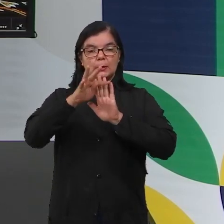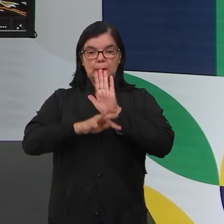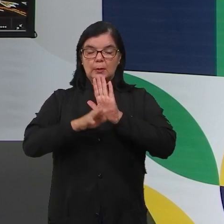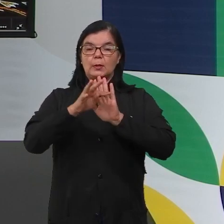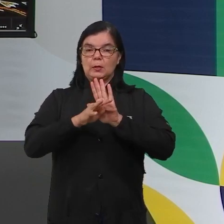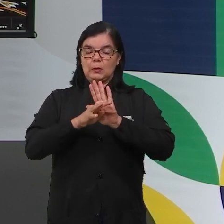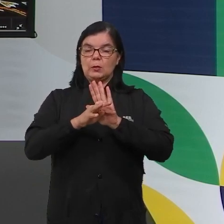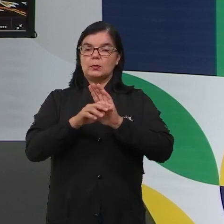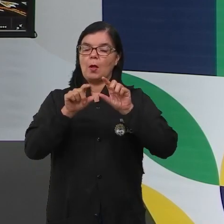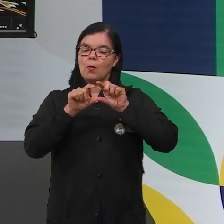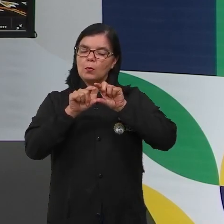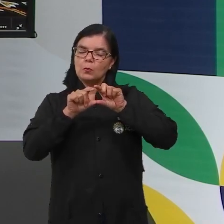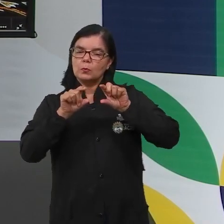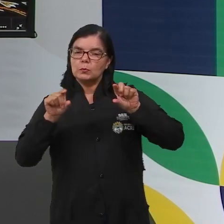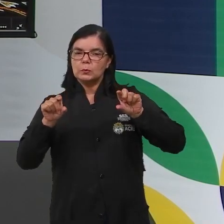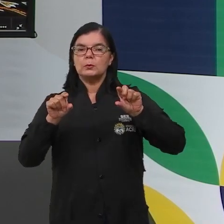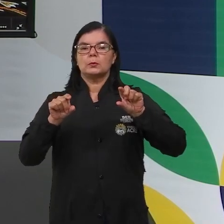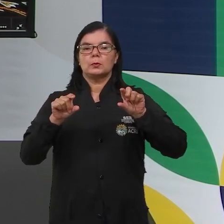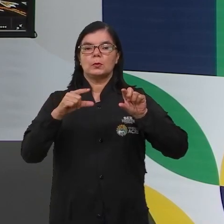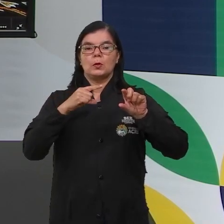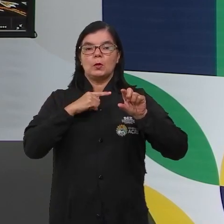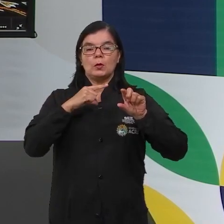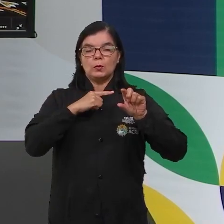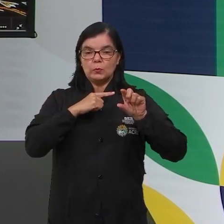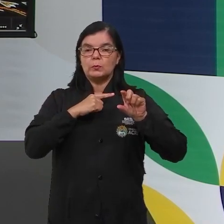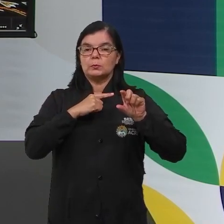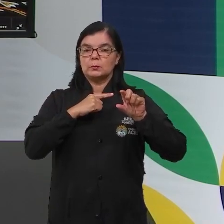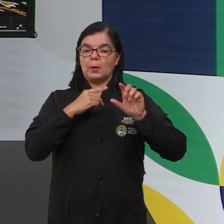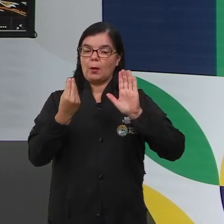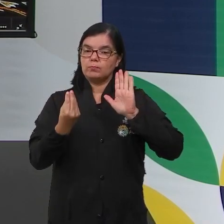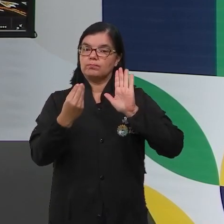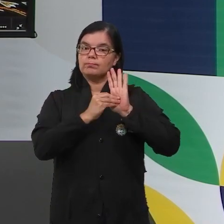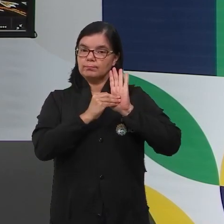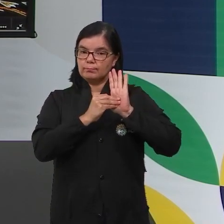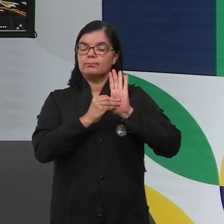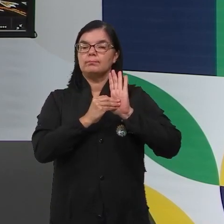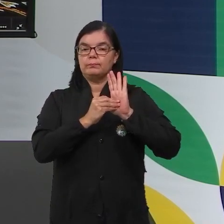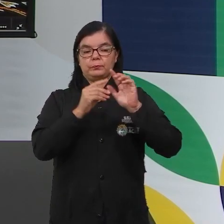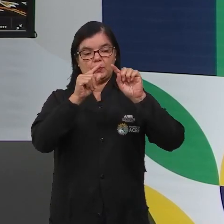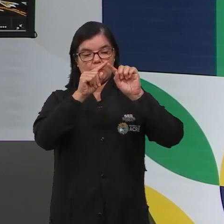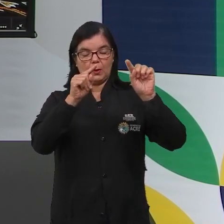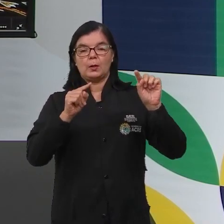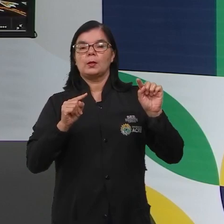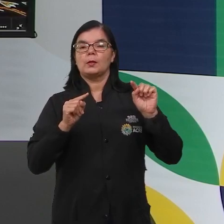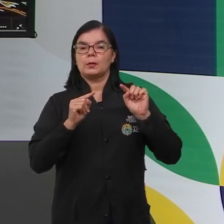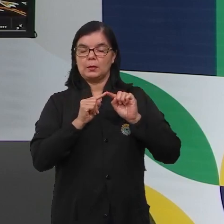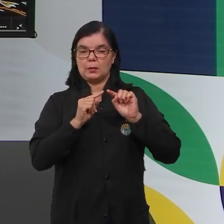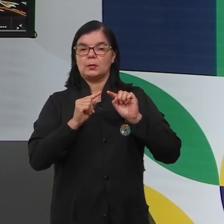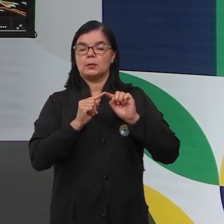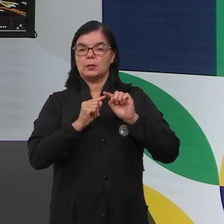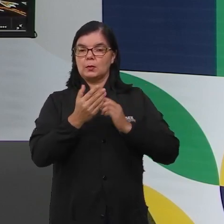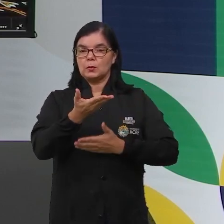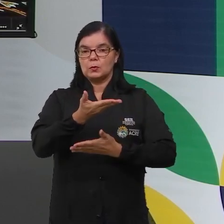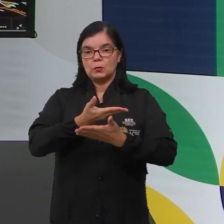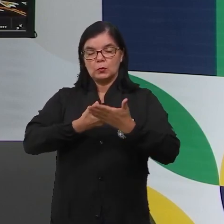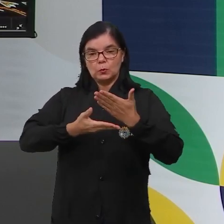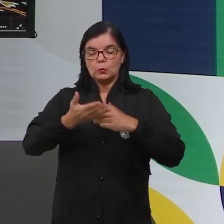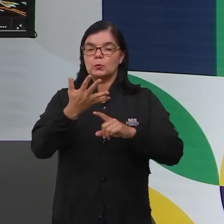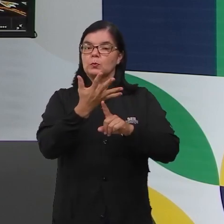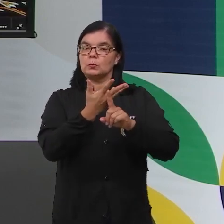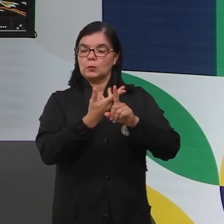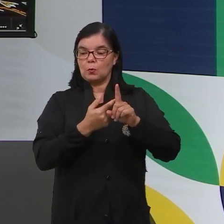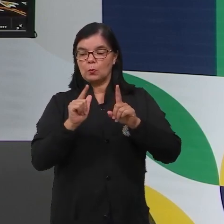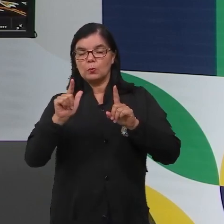as legendas, os textos que vão estar fazendo parte dessa relação de uma obra com